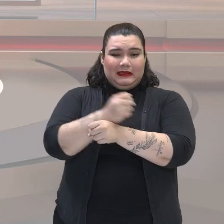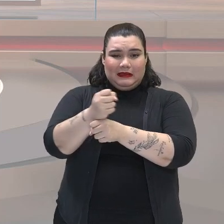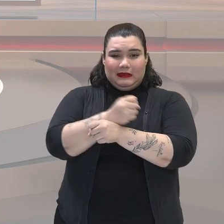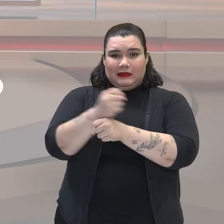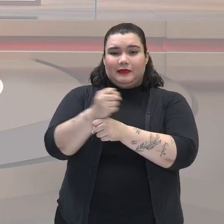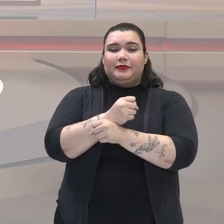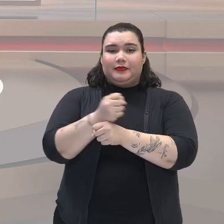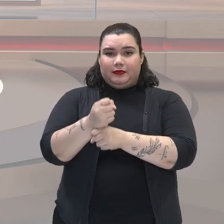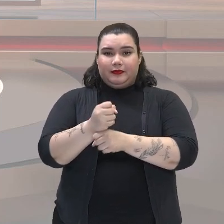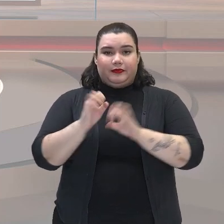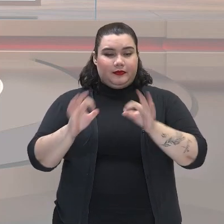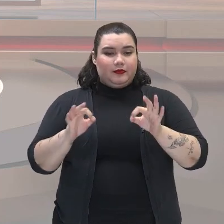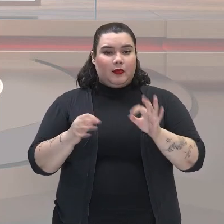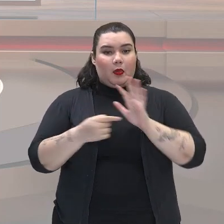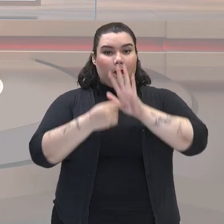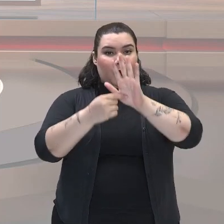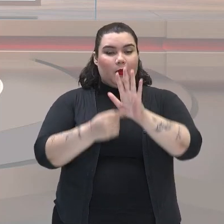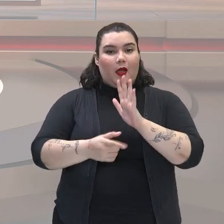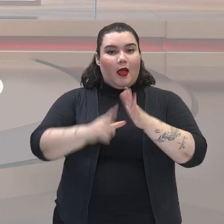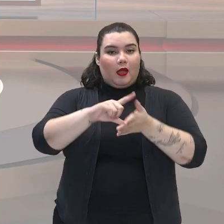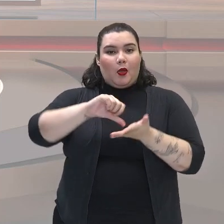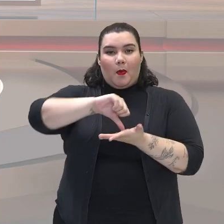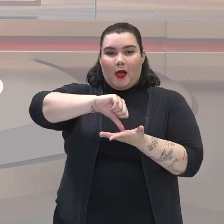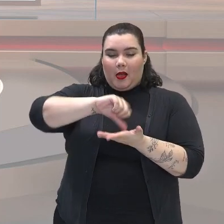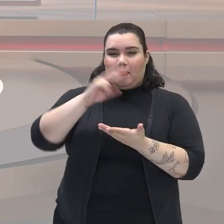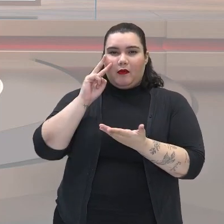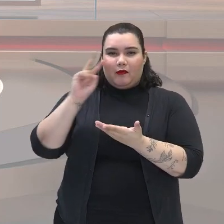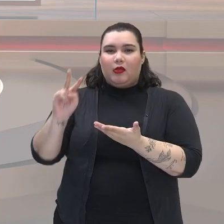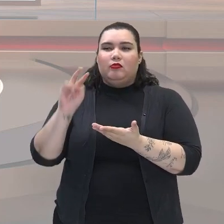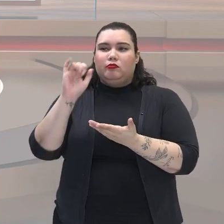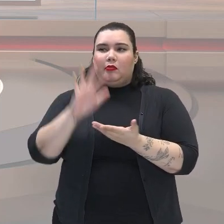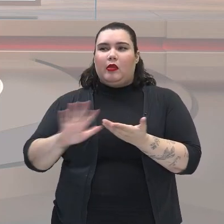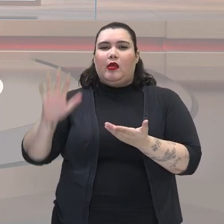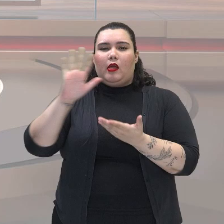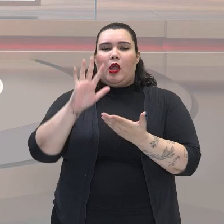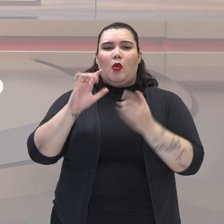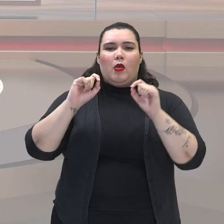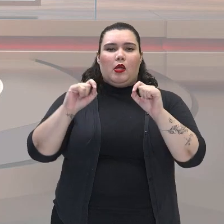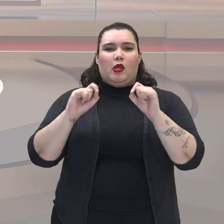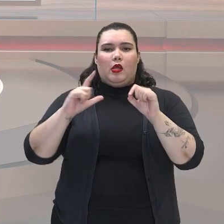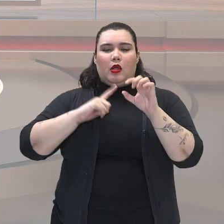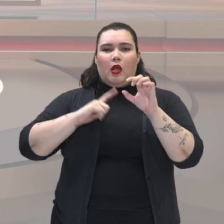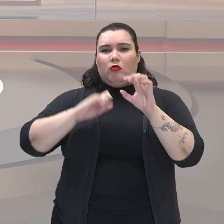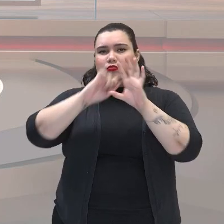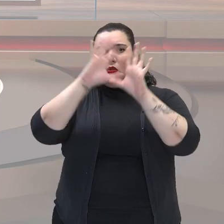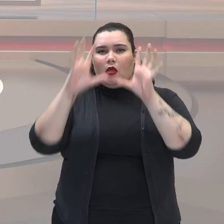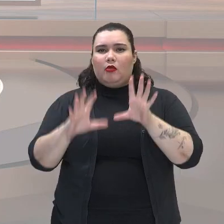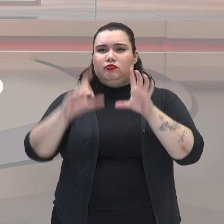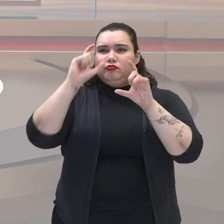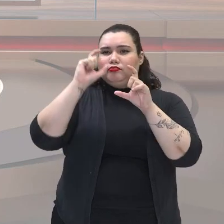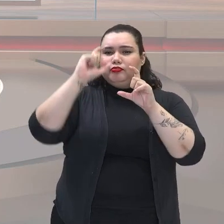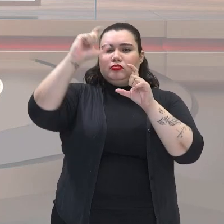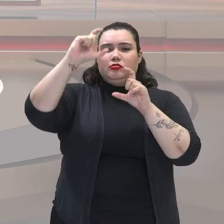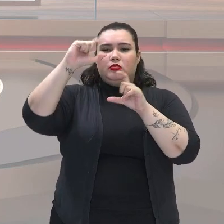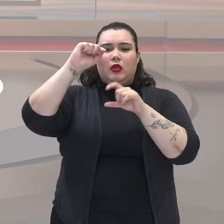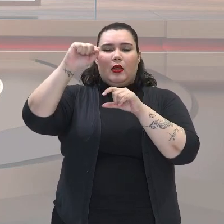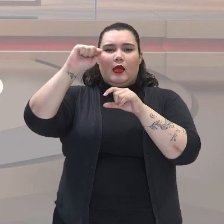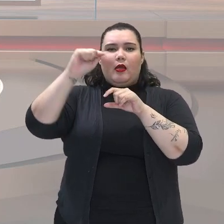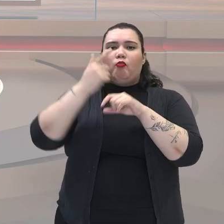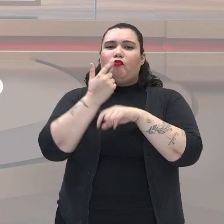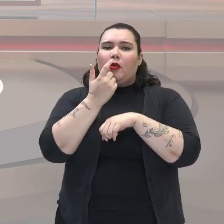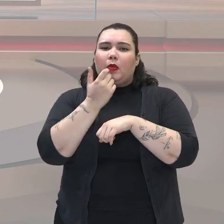né? Como eu mostrei para vocês no nosso mapa anterior, que destacava a Caxemira lá no topinho do mapa em vermelho, justamente por essas